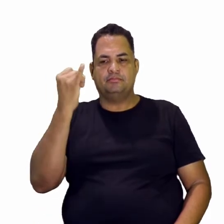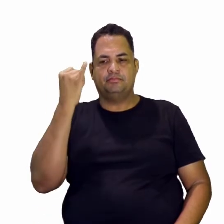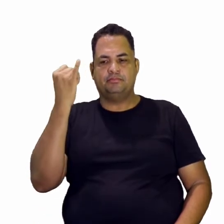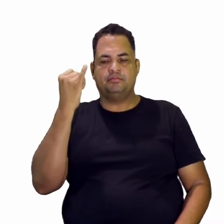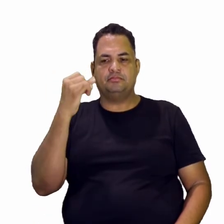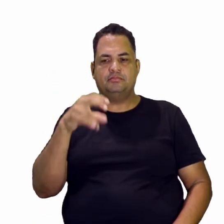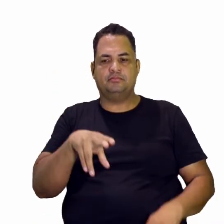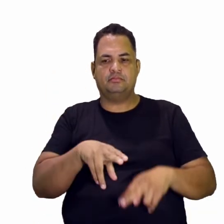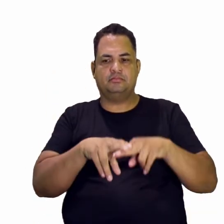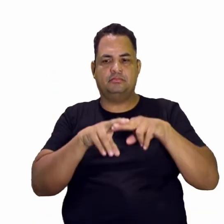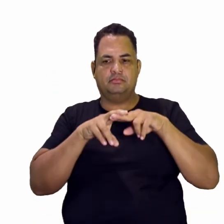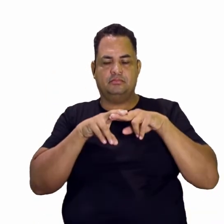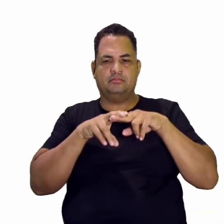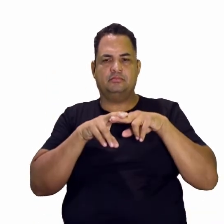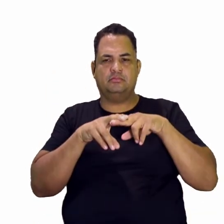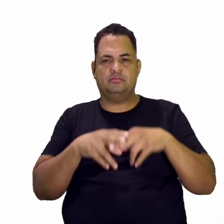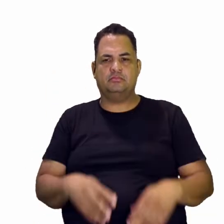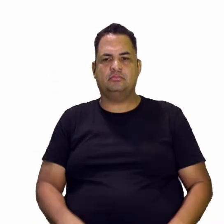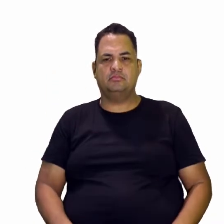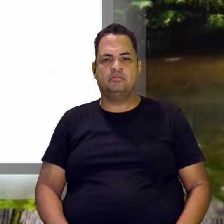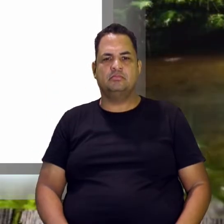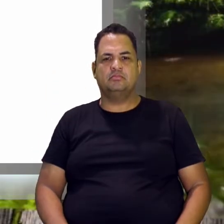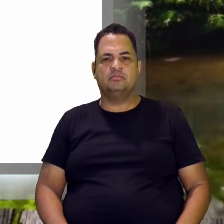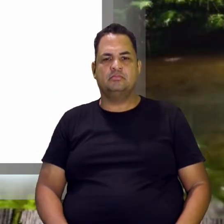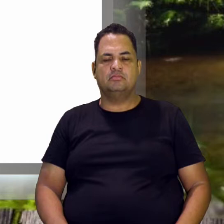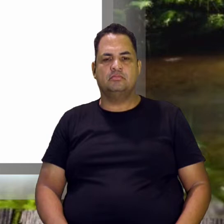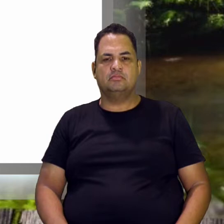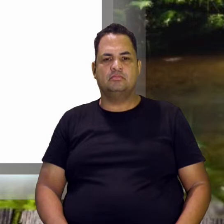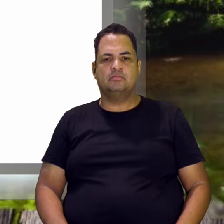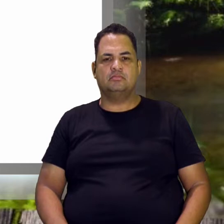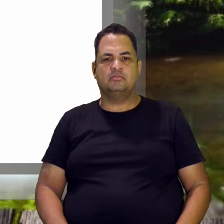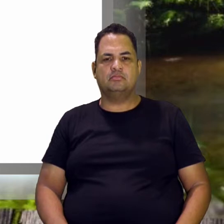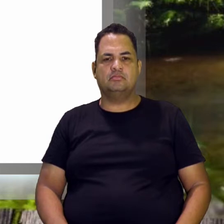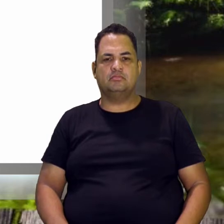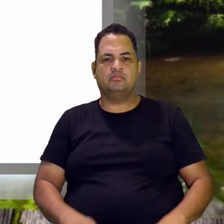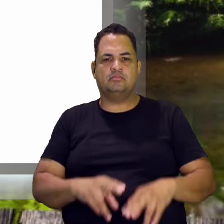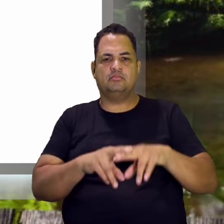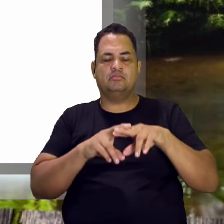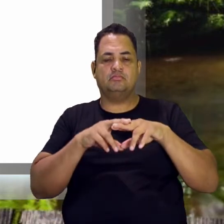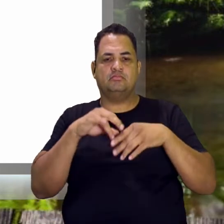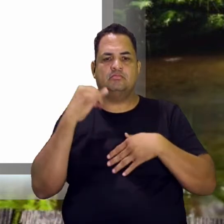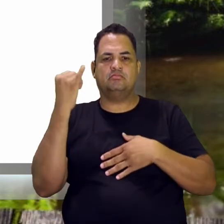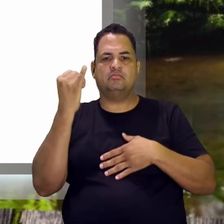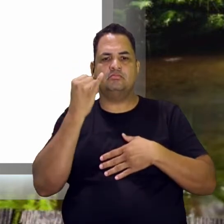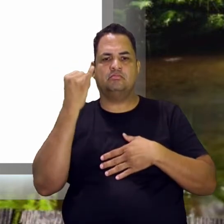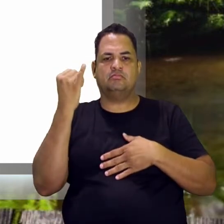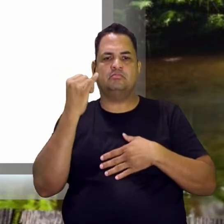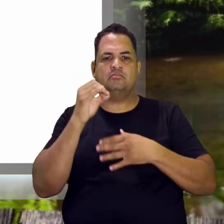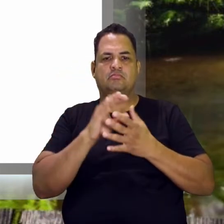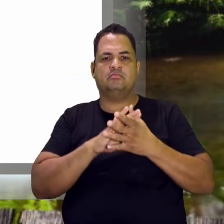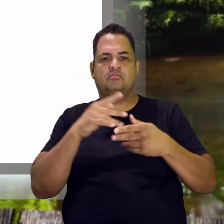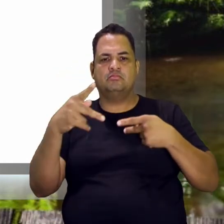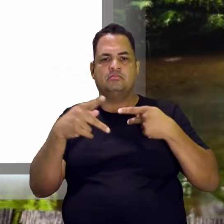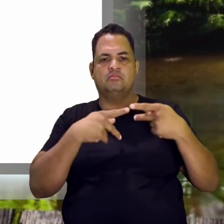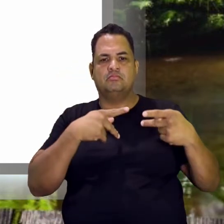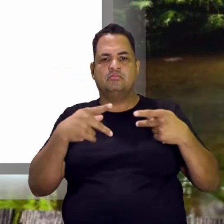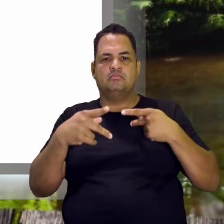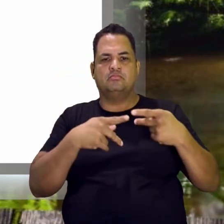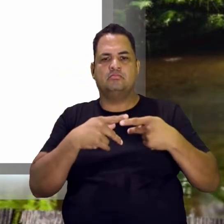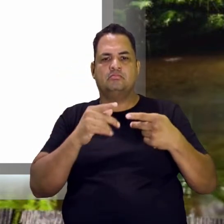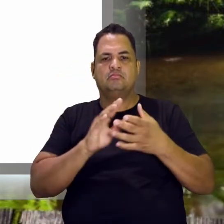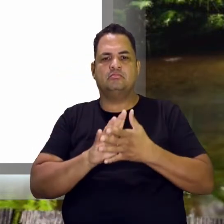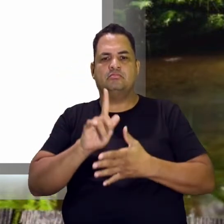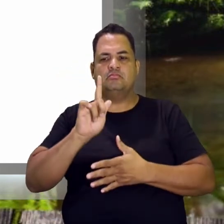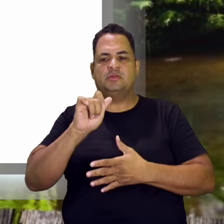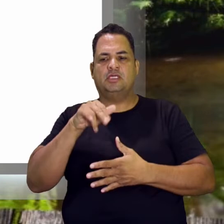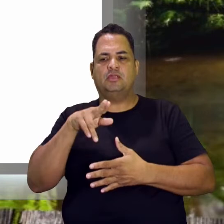isso, ó, aqui, bora lá? Por isso é importante o projeto Genoma. Porque quando